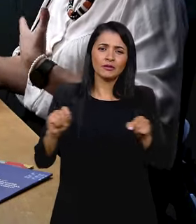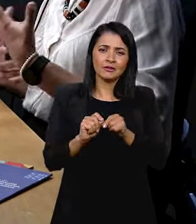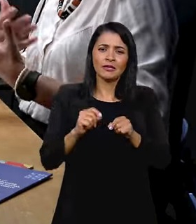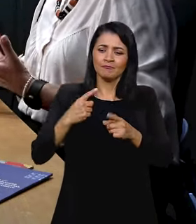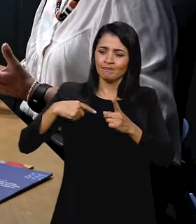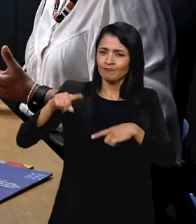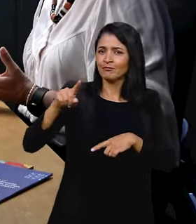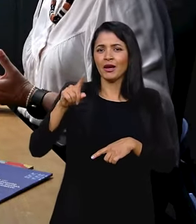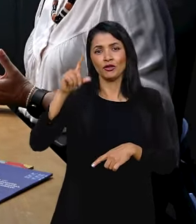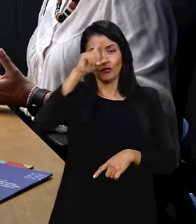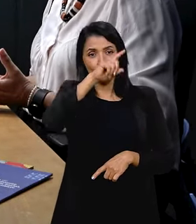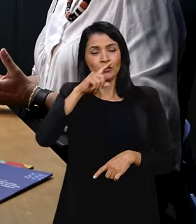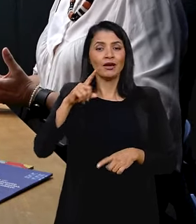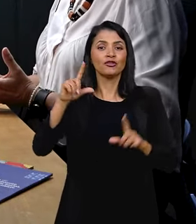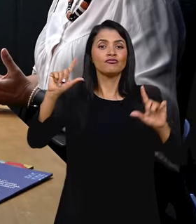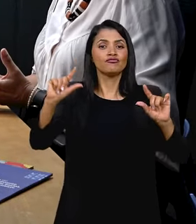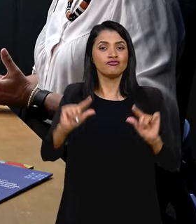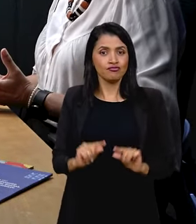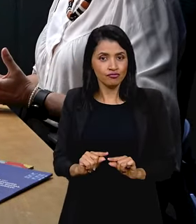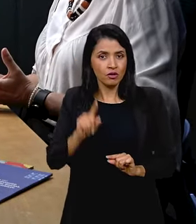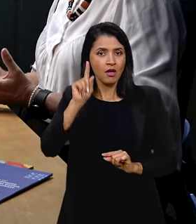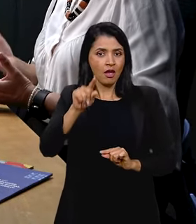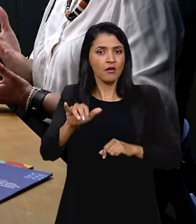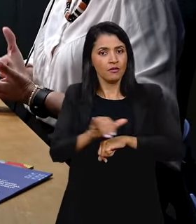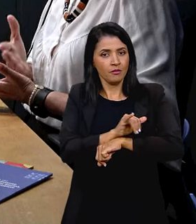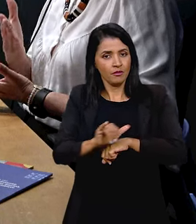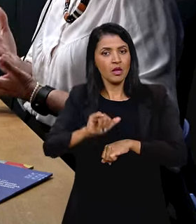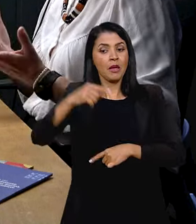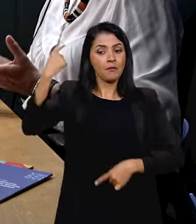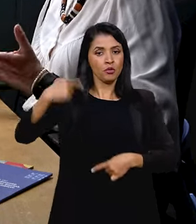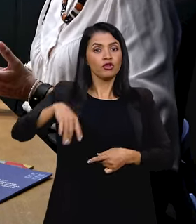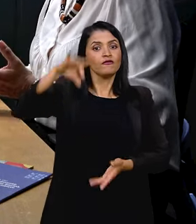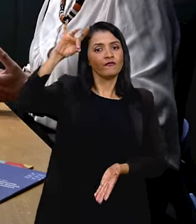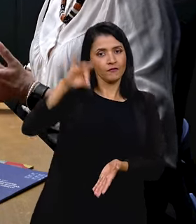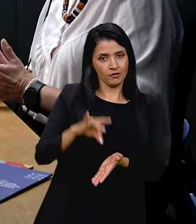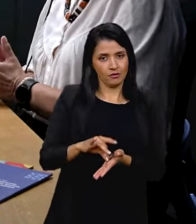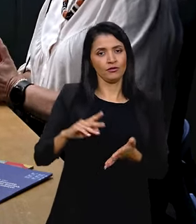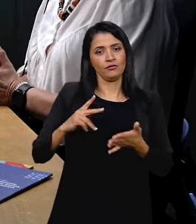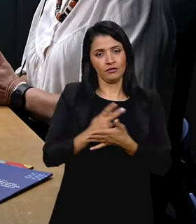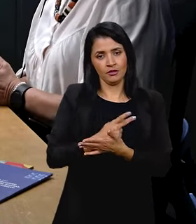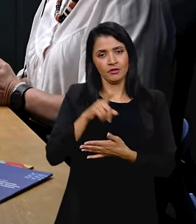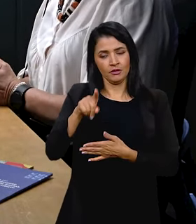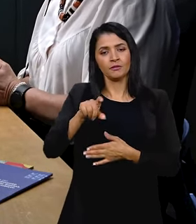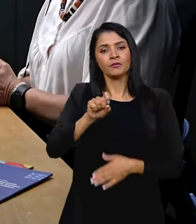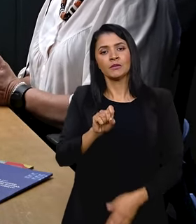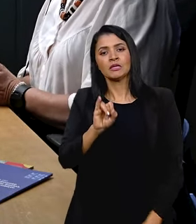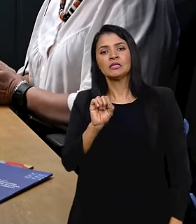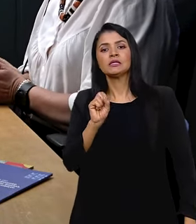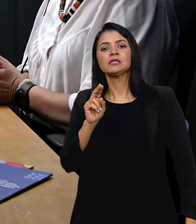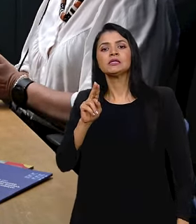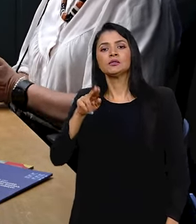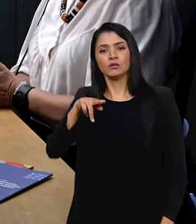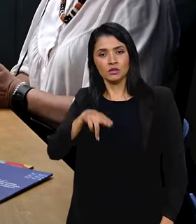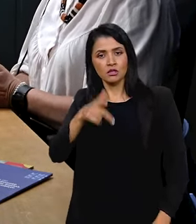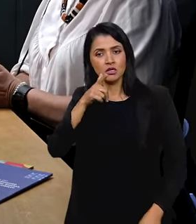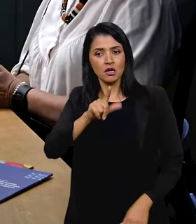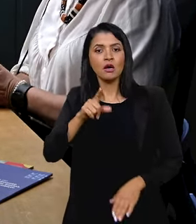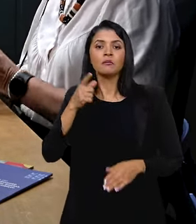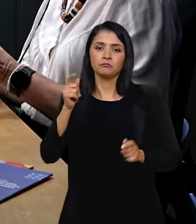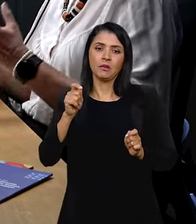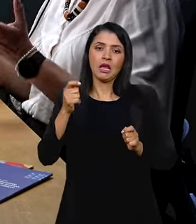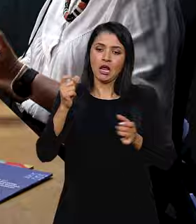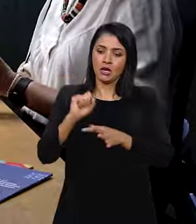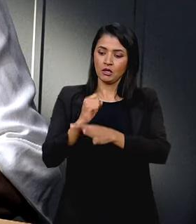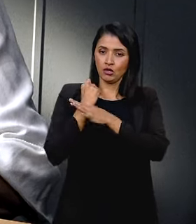que que pode ser feito para superar essa dificuldade Então ela é uma ferramenta para que as políticas sejam efetivas o cisan ele busca garantir de um lado participação